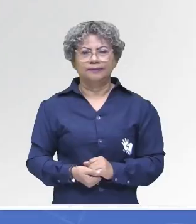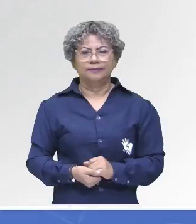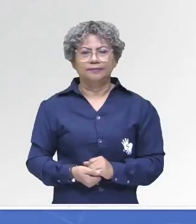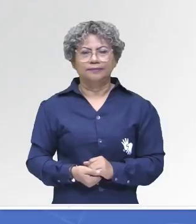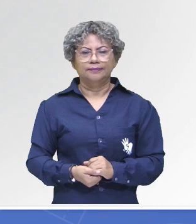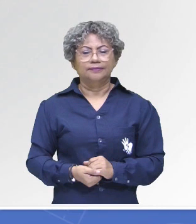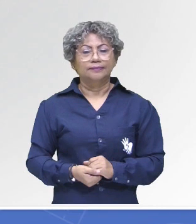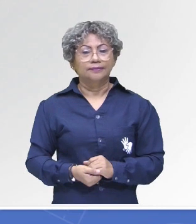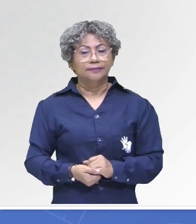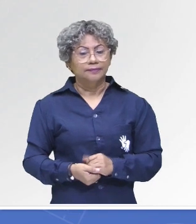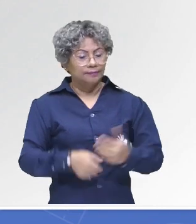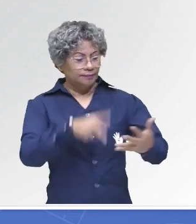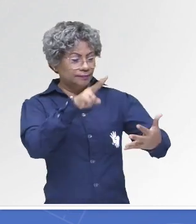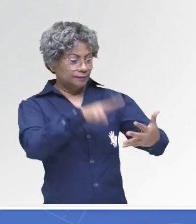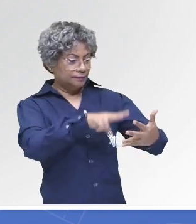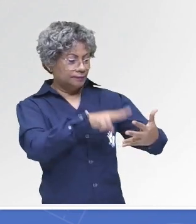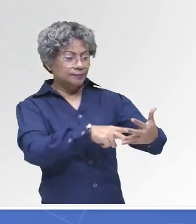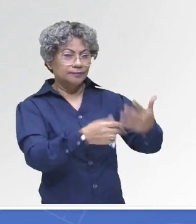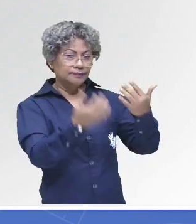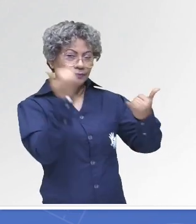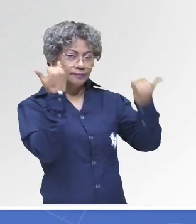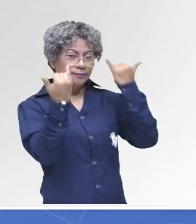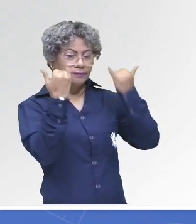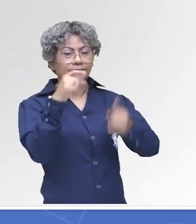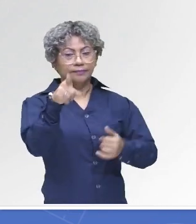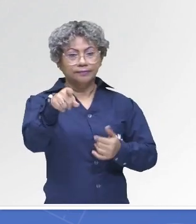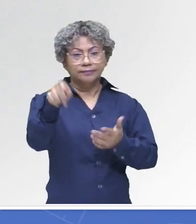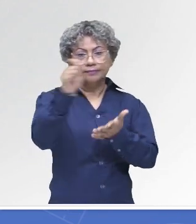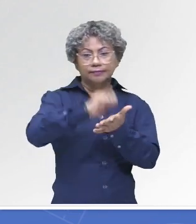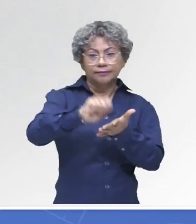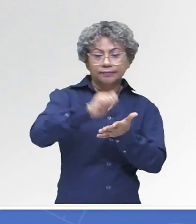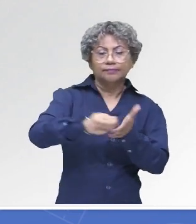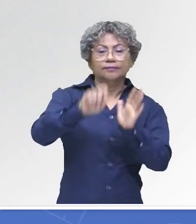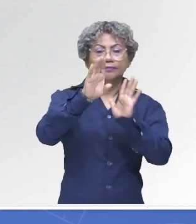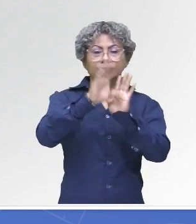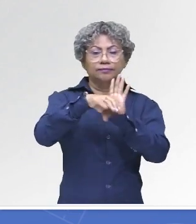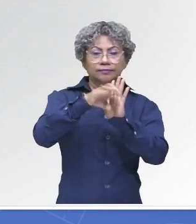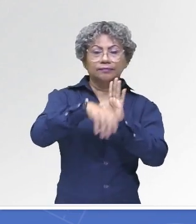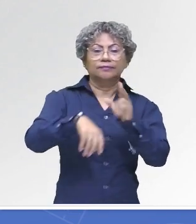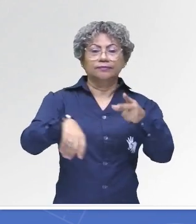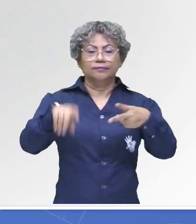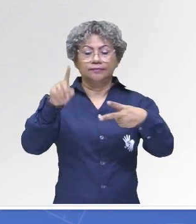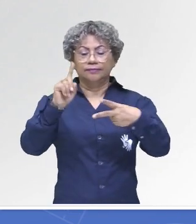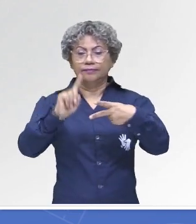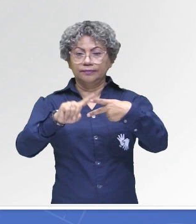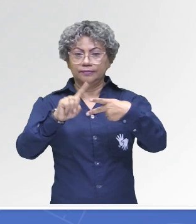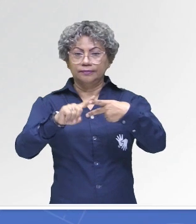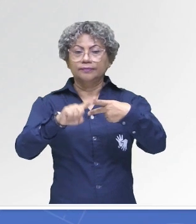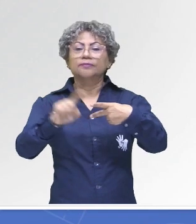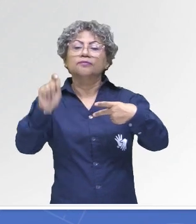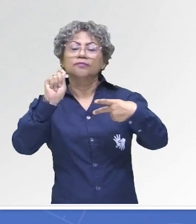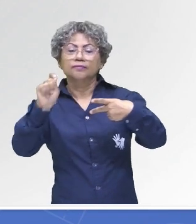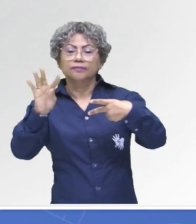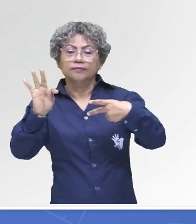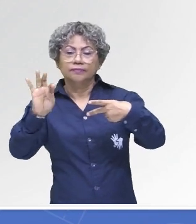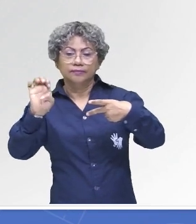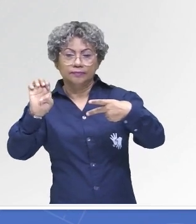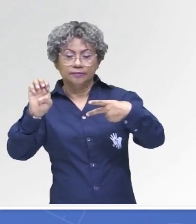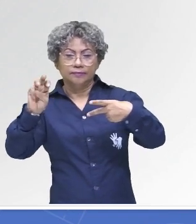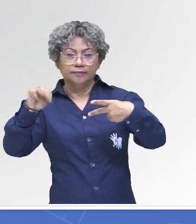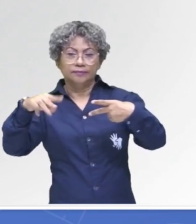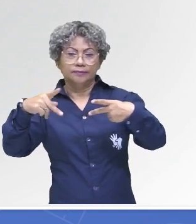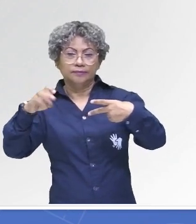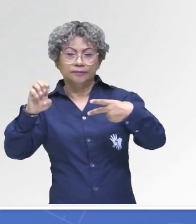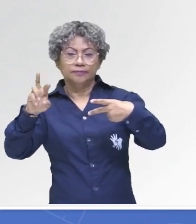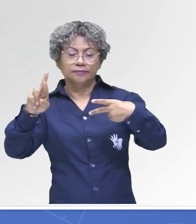Olha aí, na primeira questão, eu quero que você escreva o conceito de temperatura e calor. É para escrever e fixar na mente até não